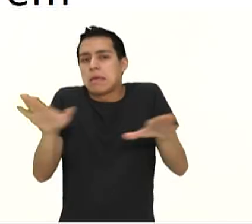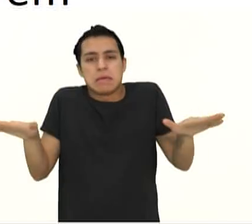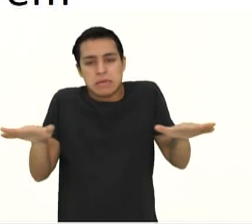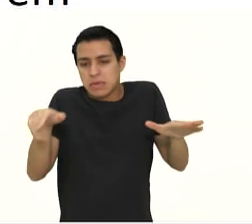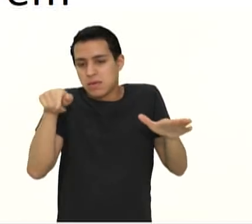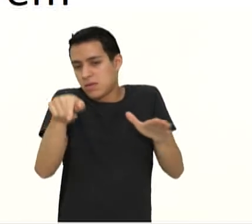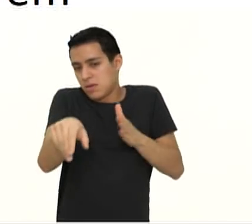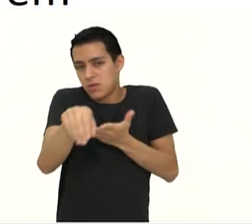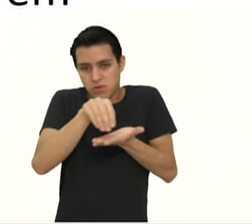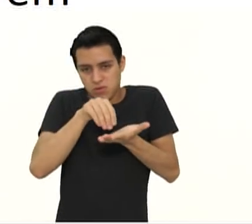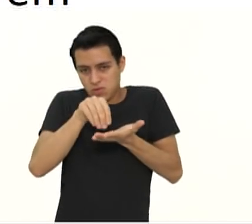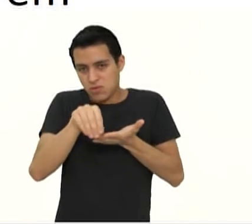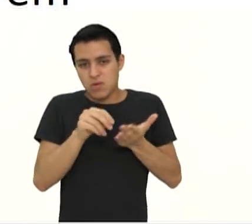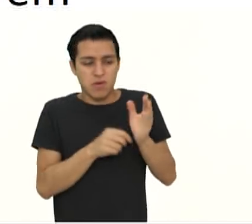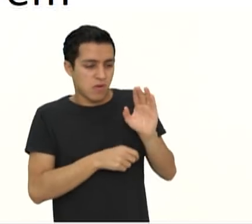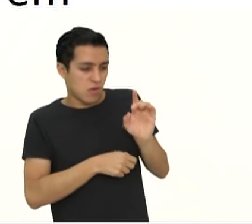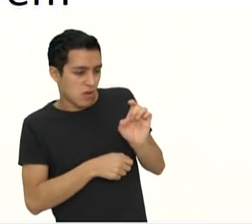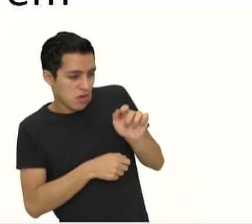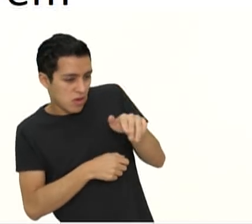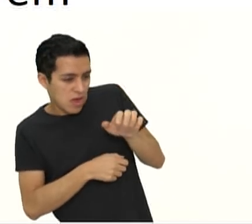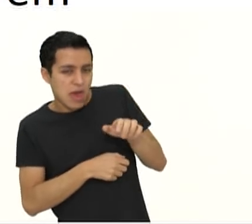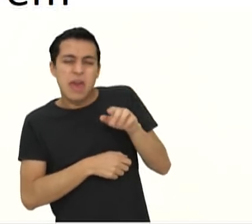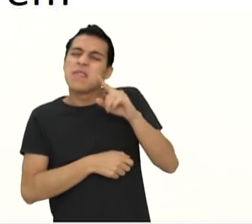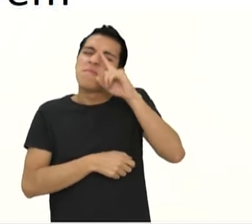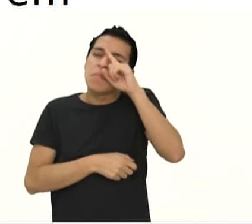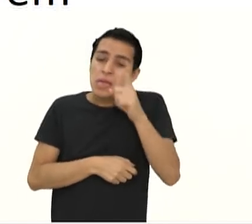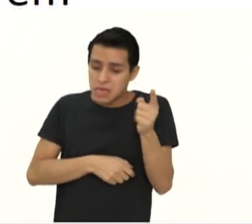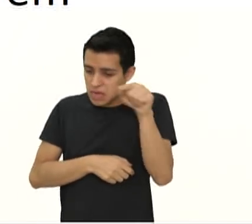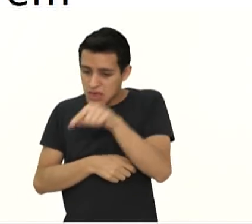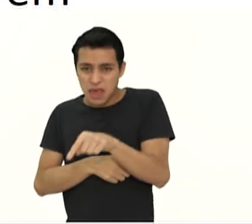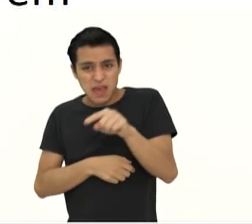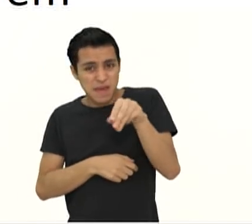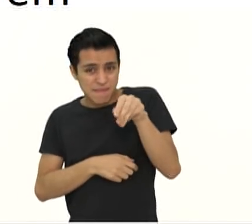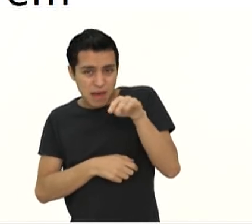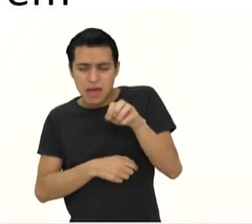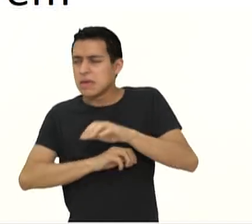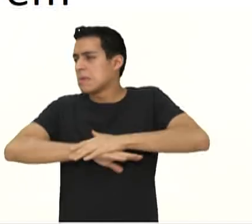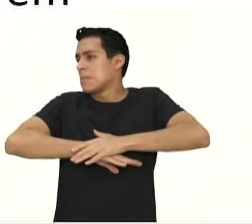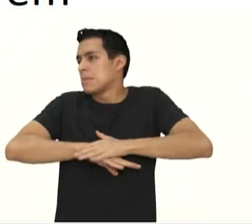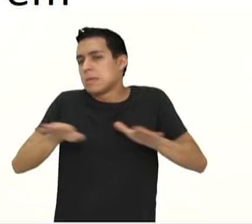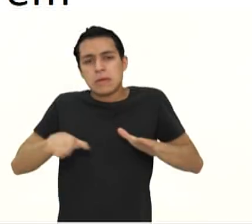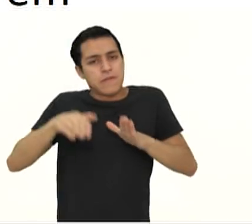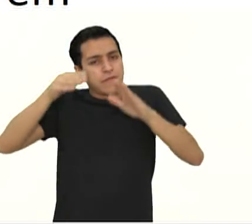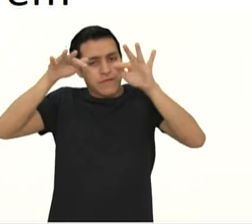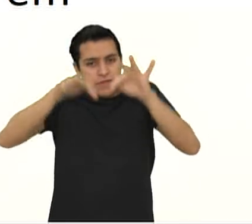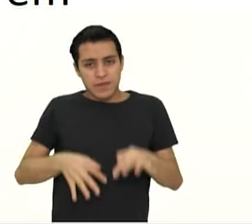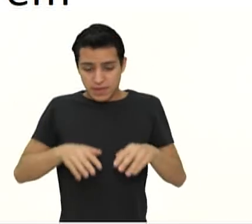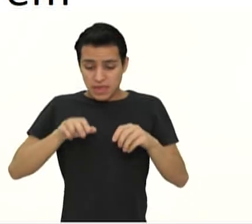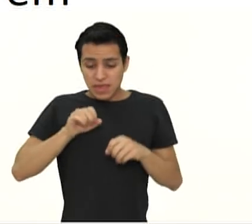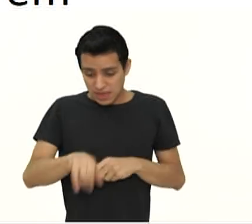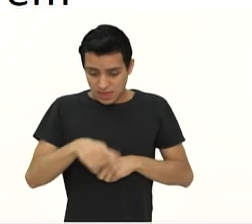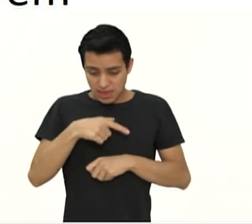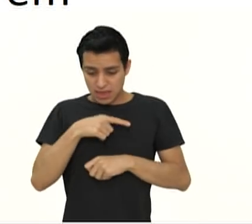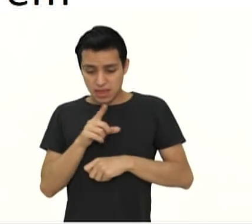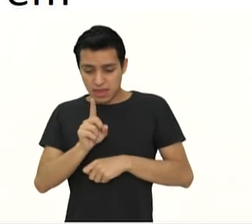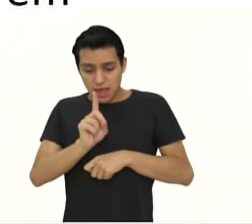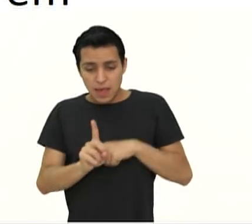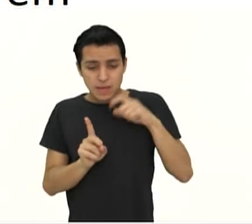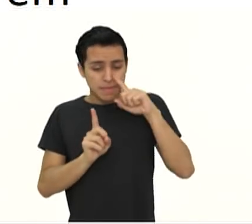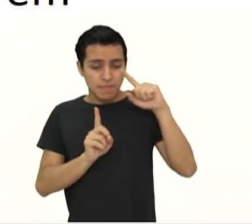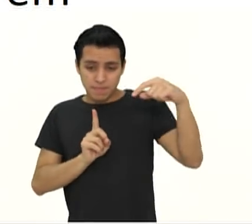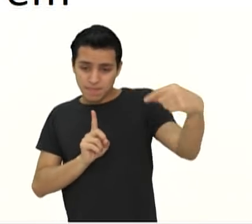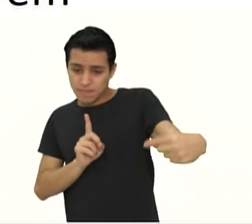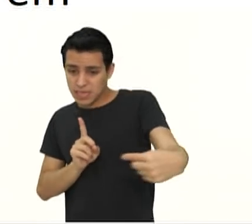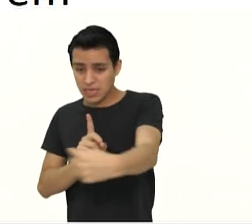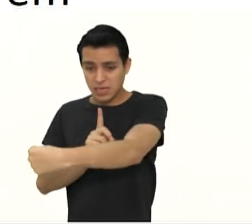o checkmate já é o final. Se o rei está em cheque e não existem casas para o rei ocupar,